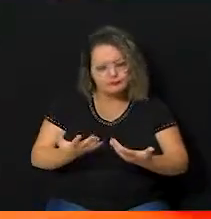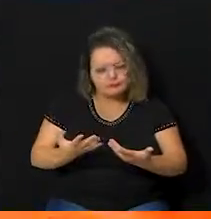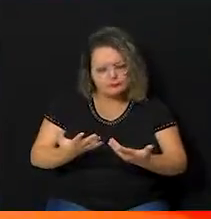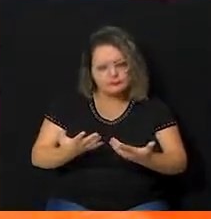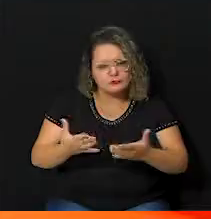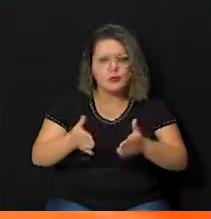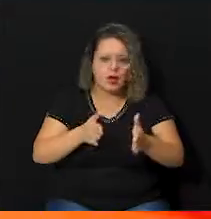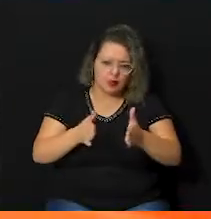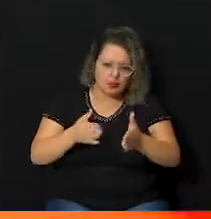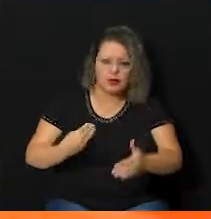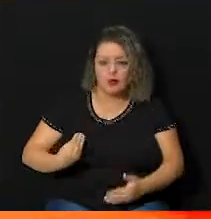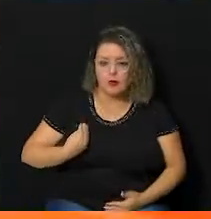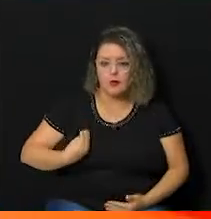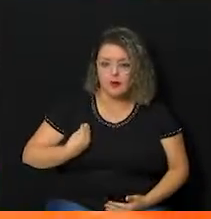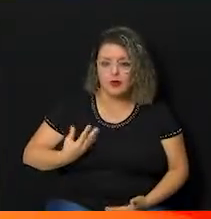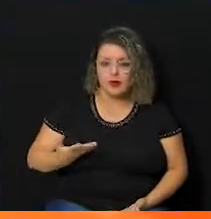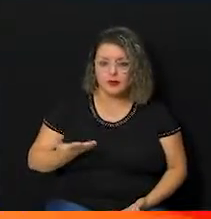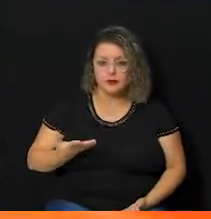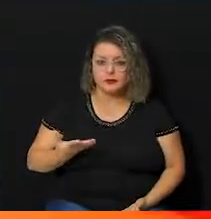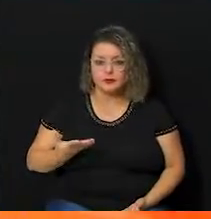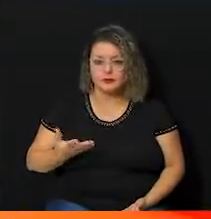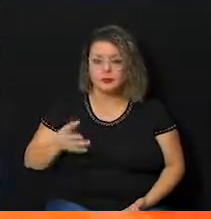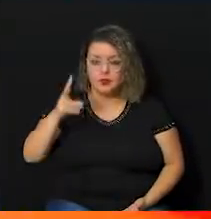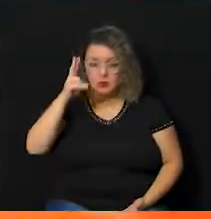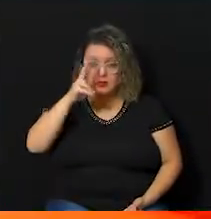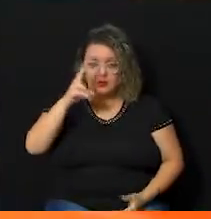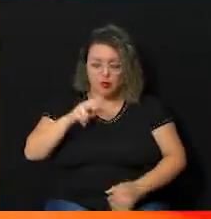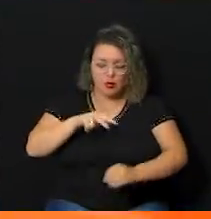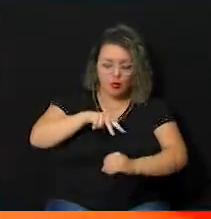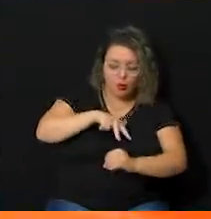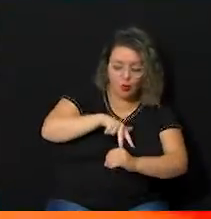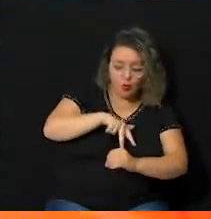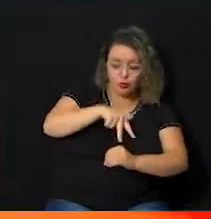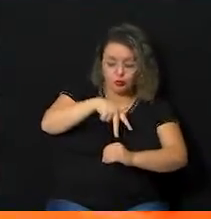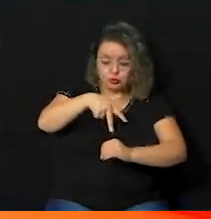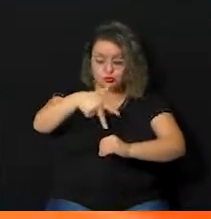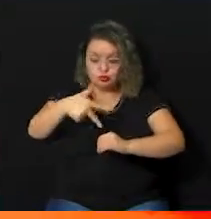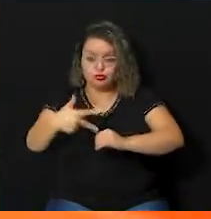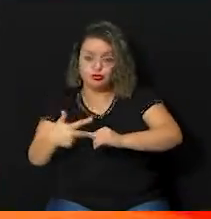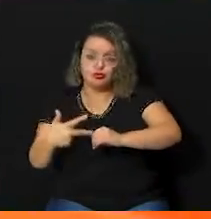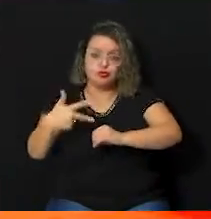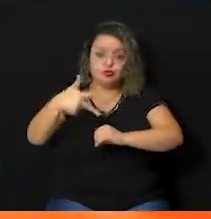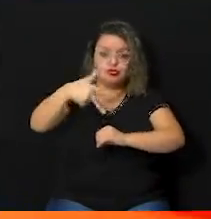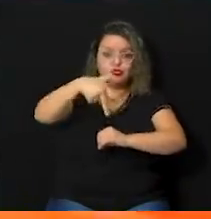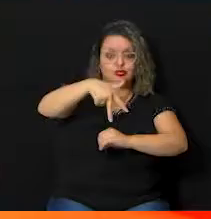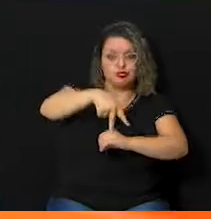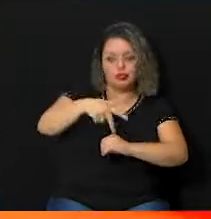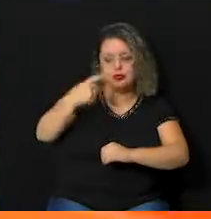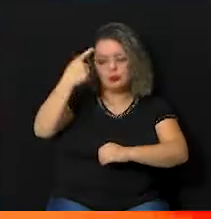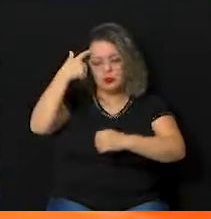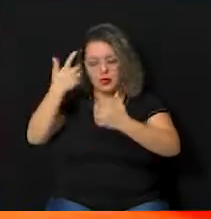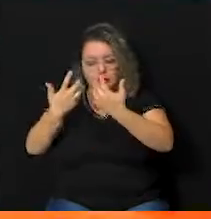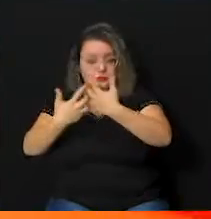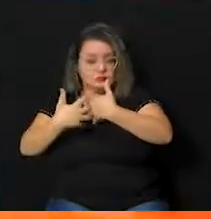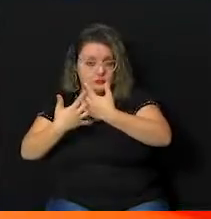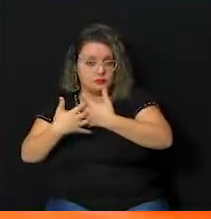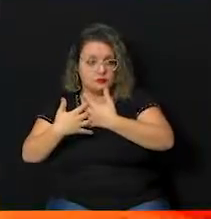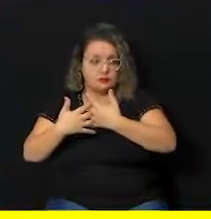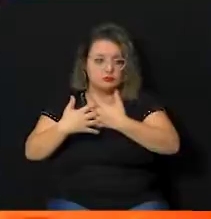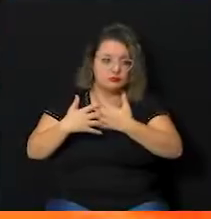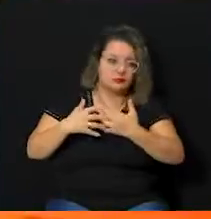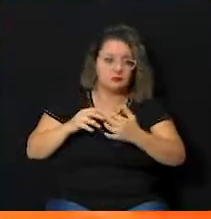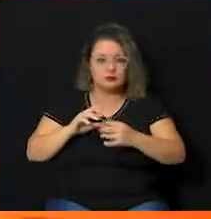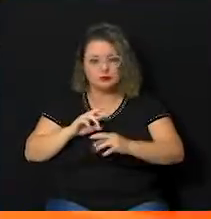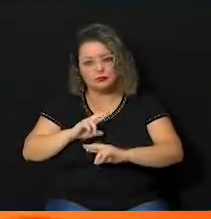estava passando no momento e usei essa história do astronauta para refletir de uma maneira não muito, vamos dizer,